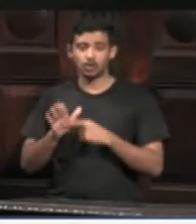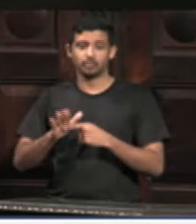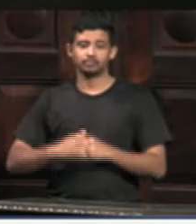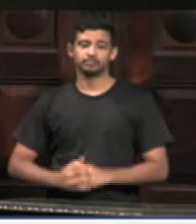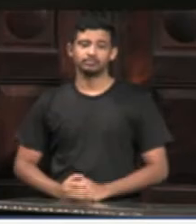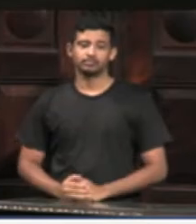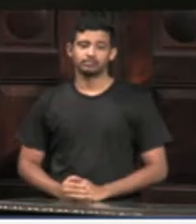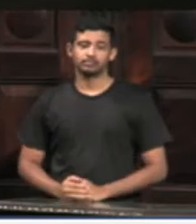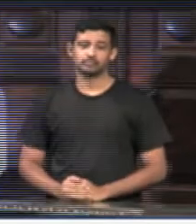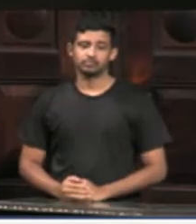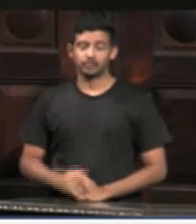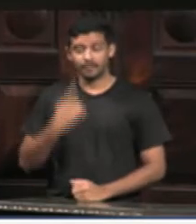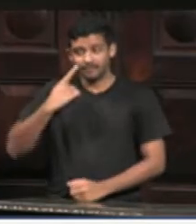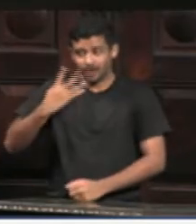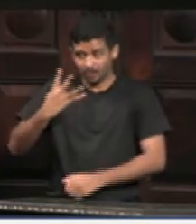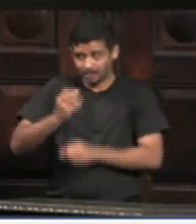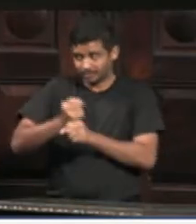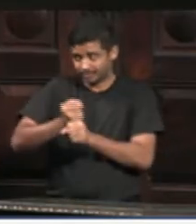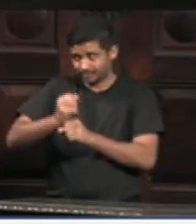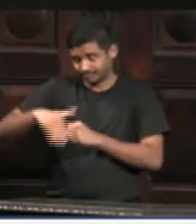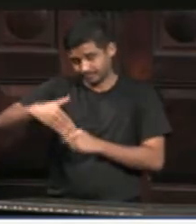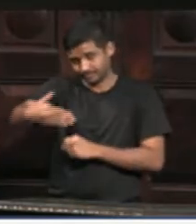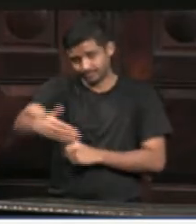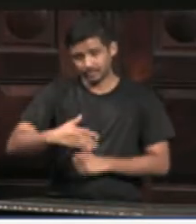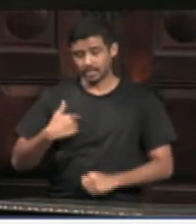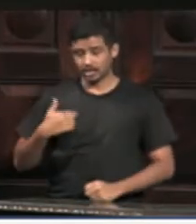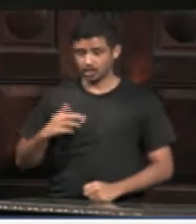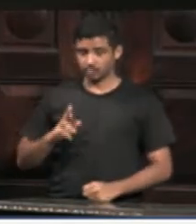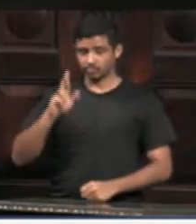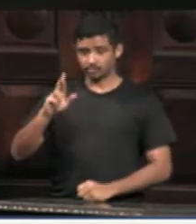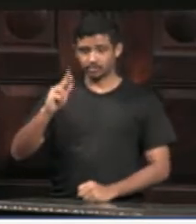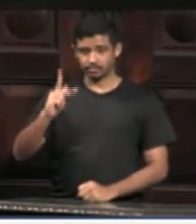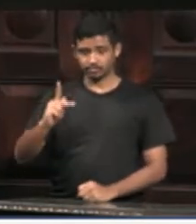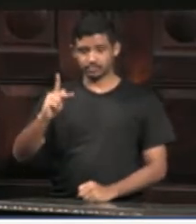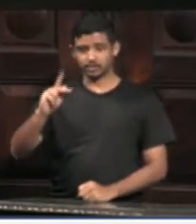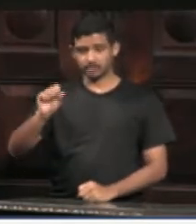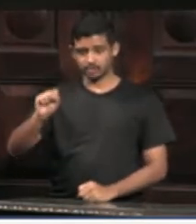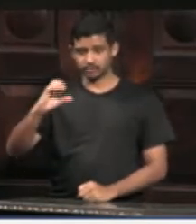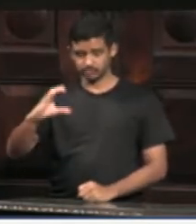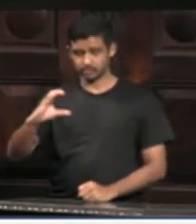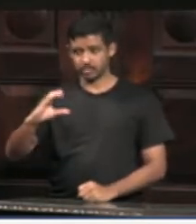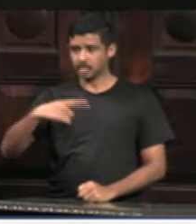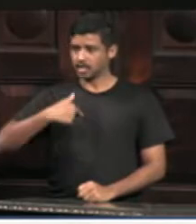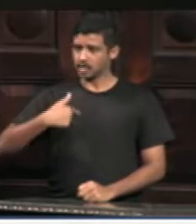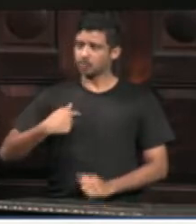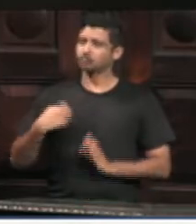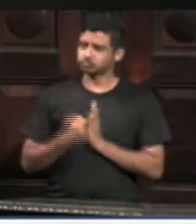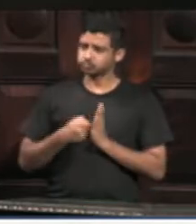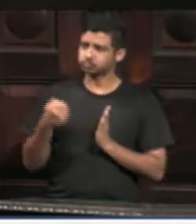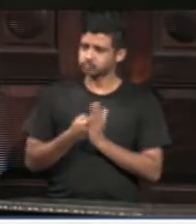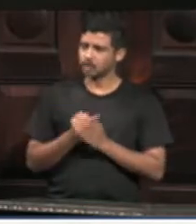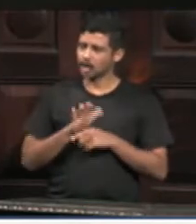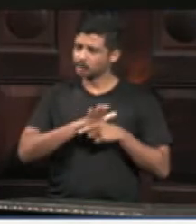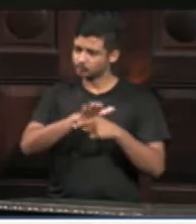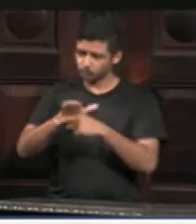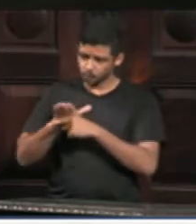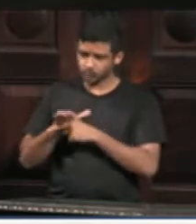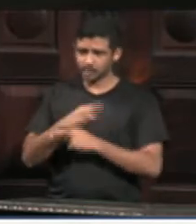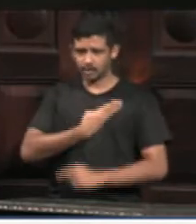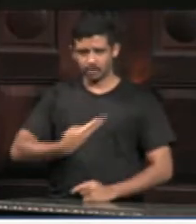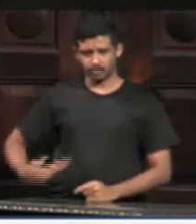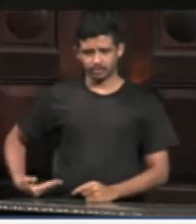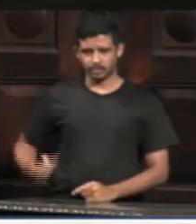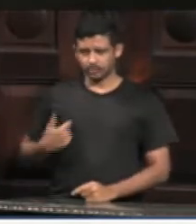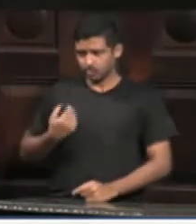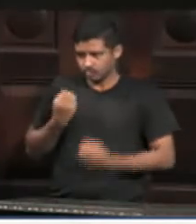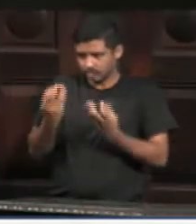Witzel, os próximos 4 anos. Como líder do PSC, me sinto na obrigação de que essa casa ajude na governabilidade, e eu ofereci o meu